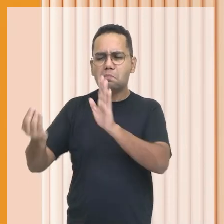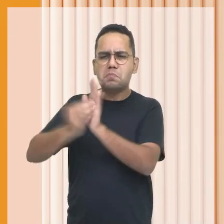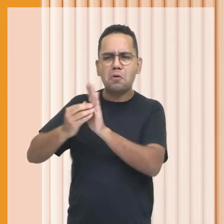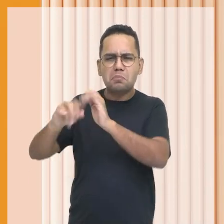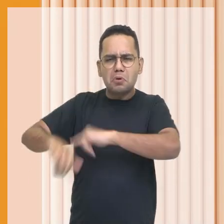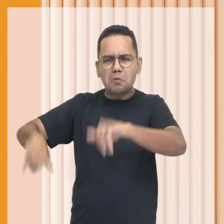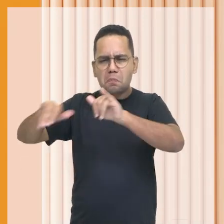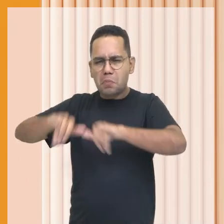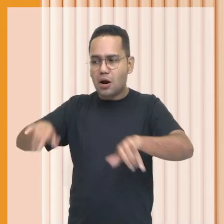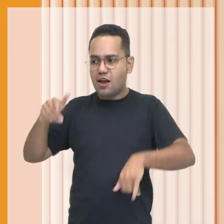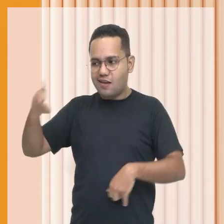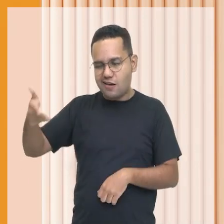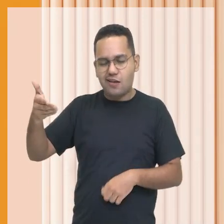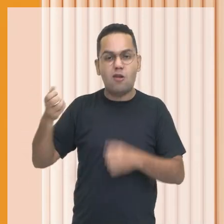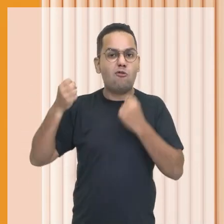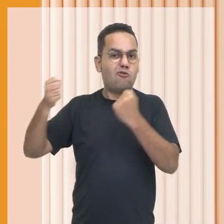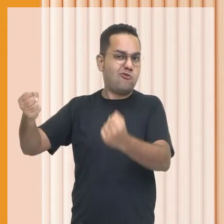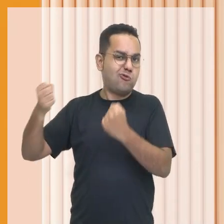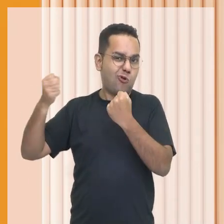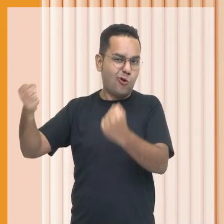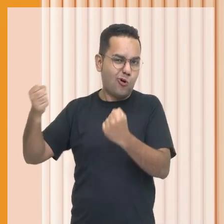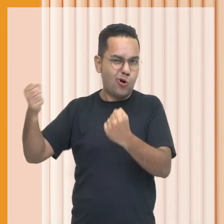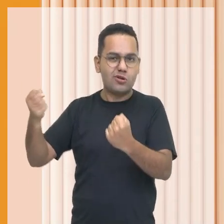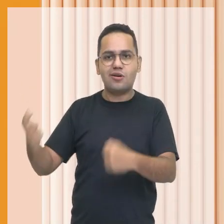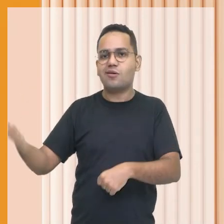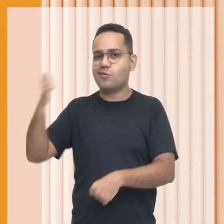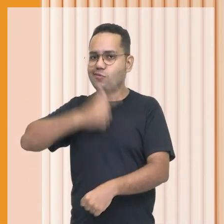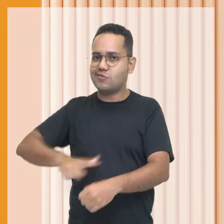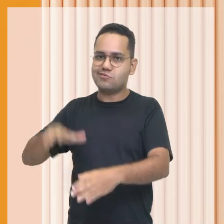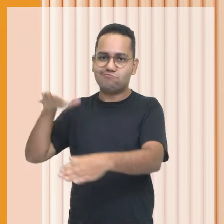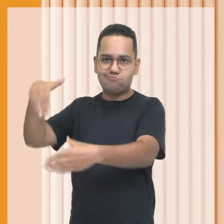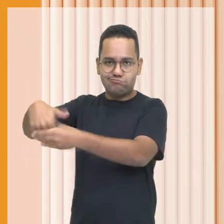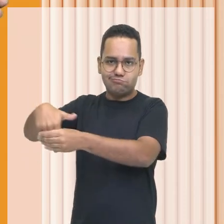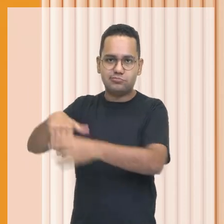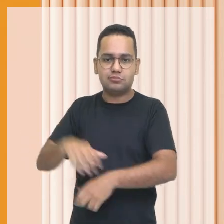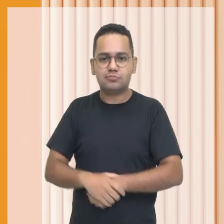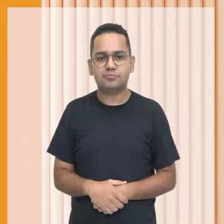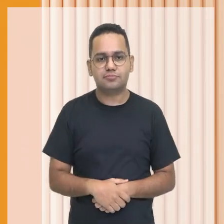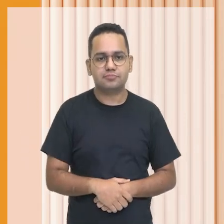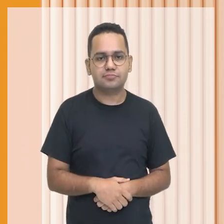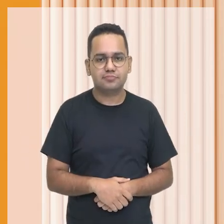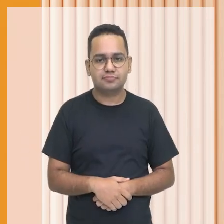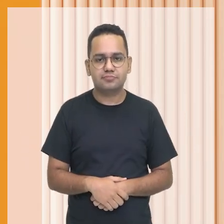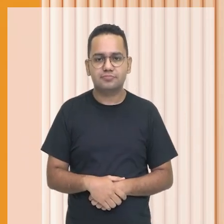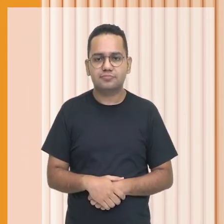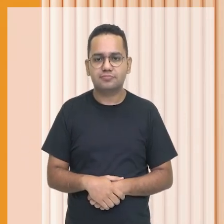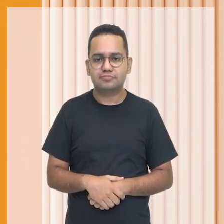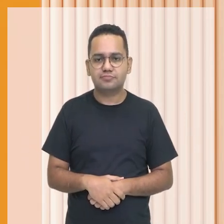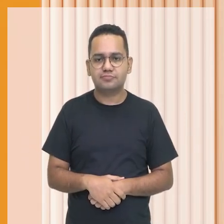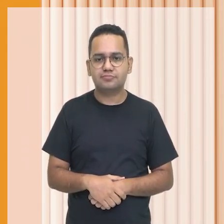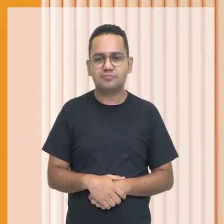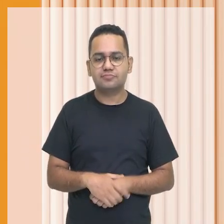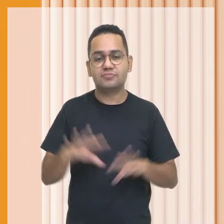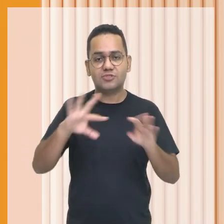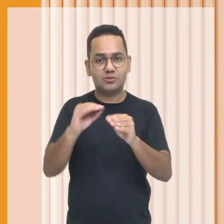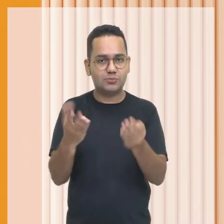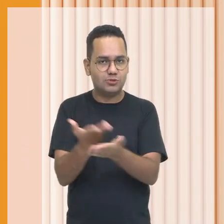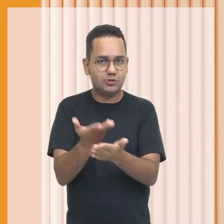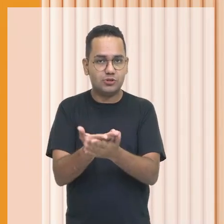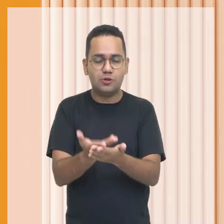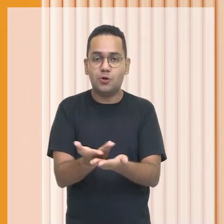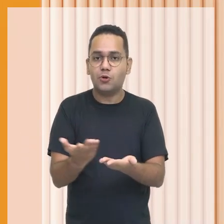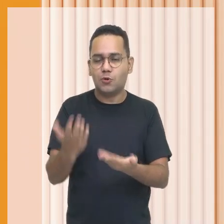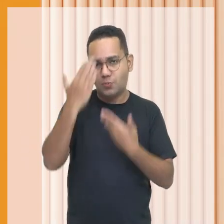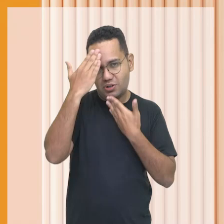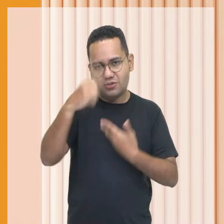candidato muito forte que, de fato, conseguiu se eleger. Ok? Então, meus queridos, essa foi a nossa aula de hoje.